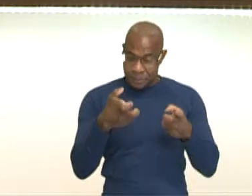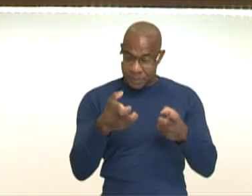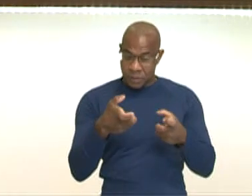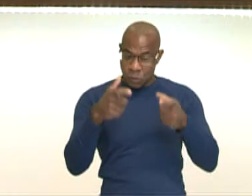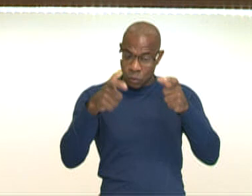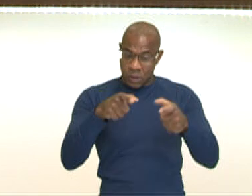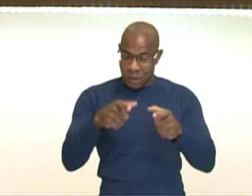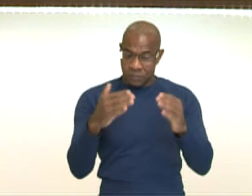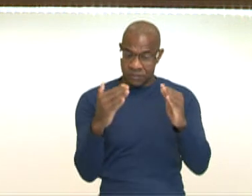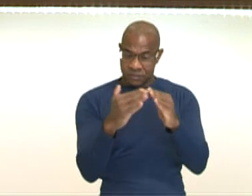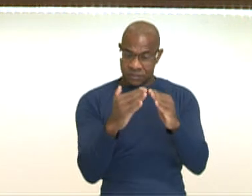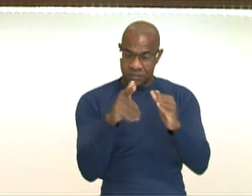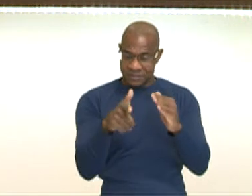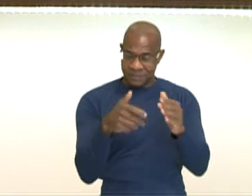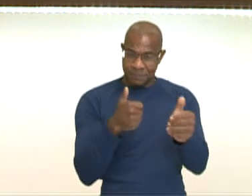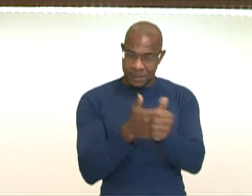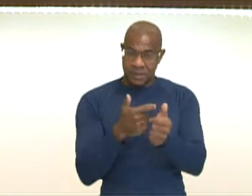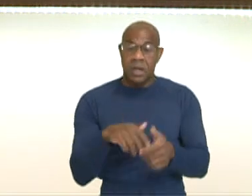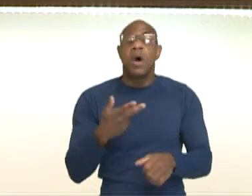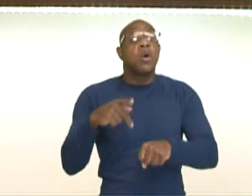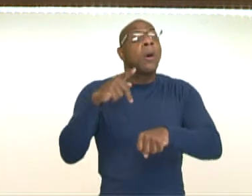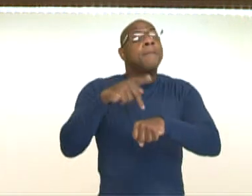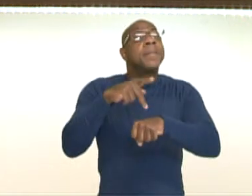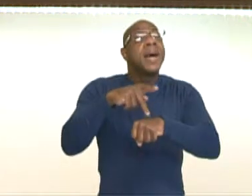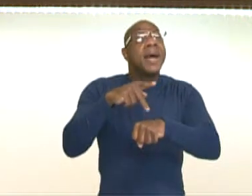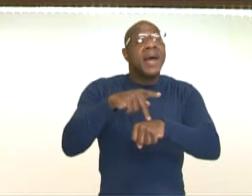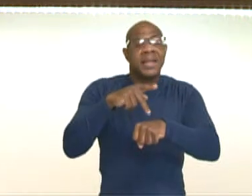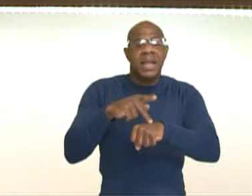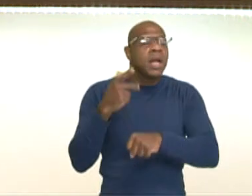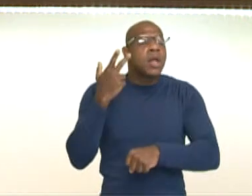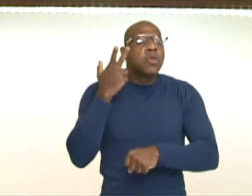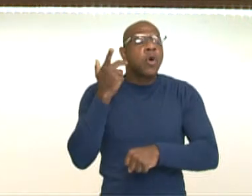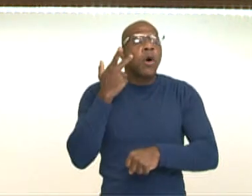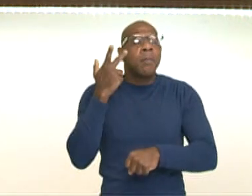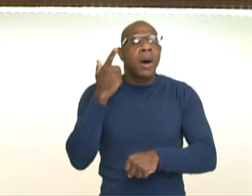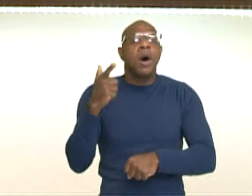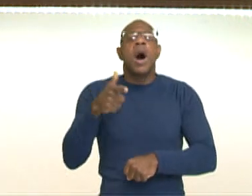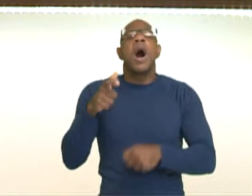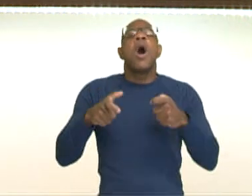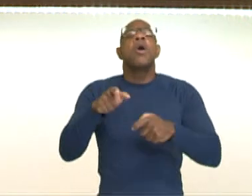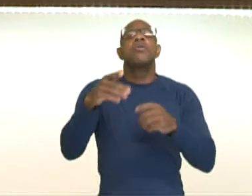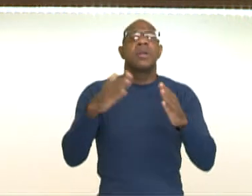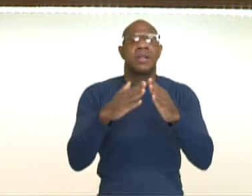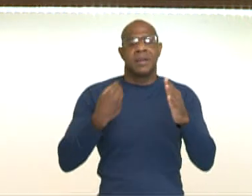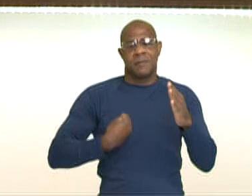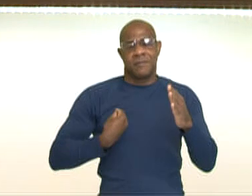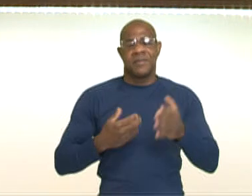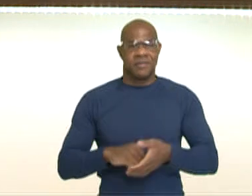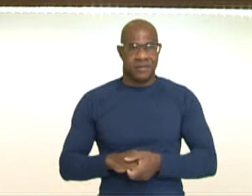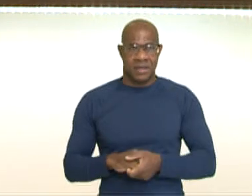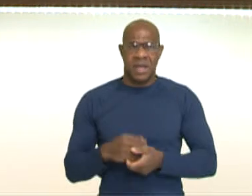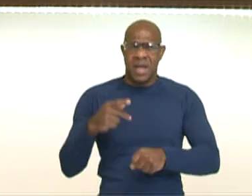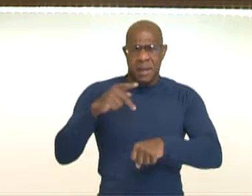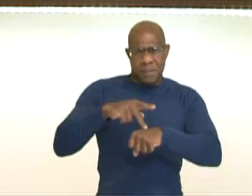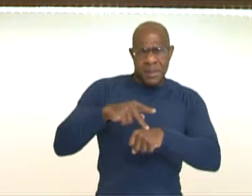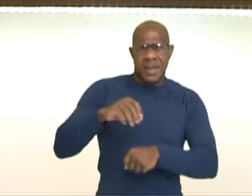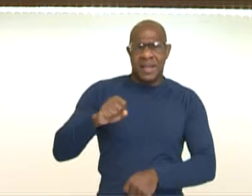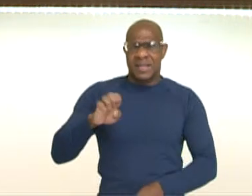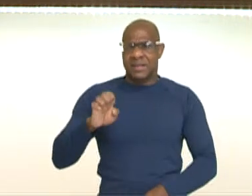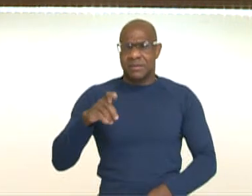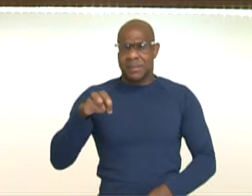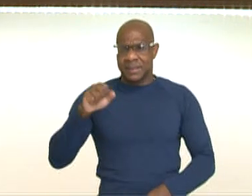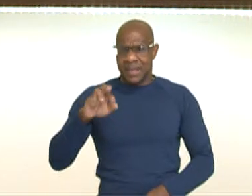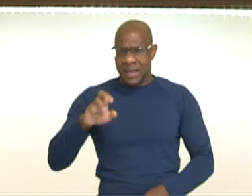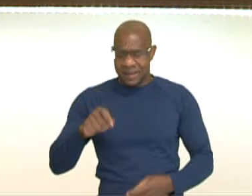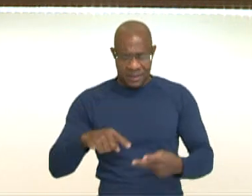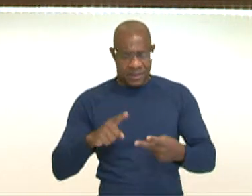prática. Qual é o tipo de rocha mais comum no lugar em que você reside? Será que é uma rocha sedimentar? Será